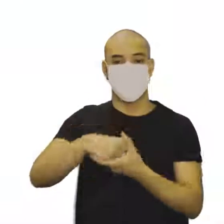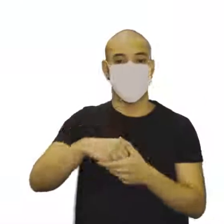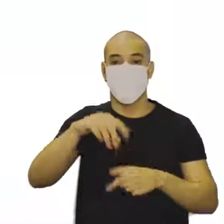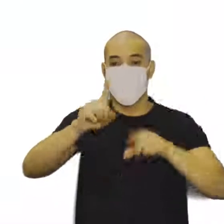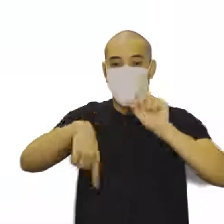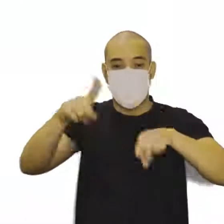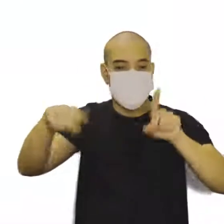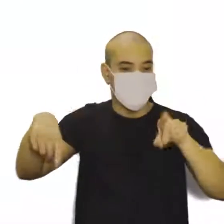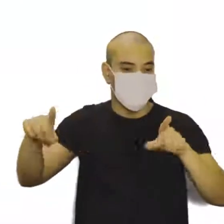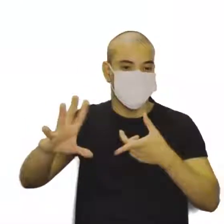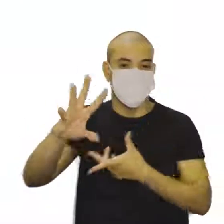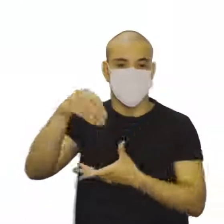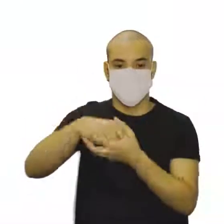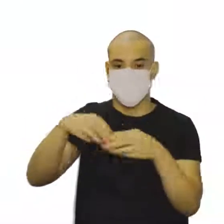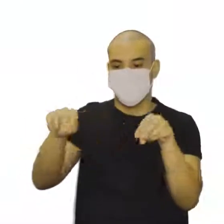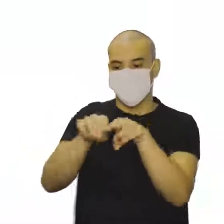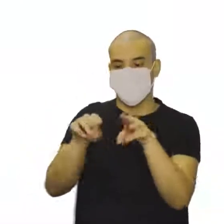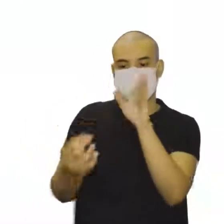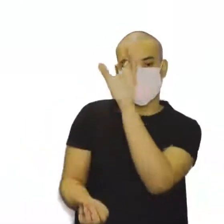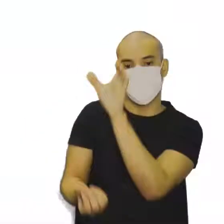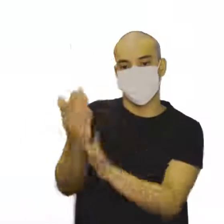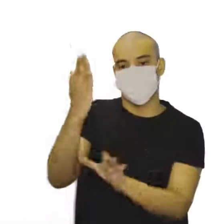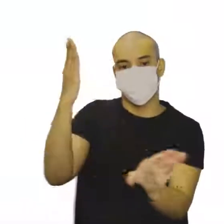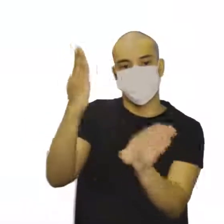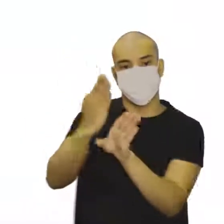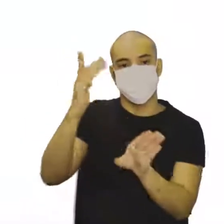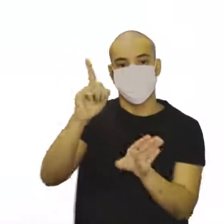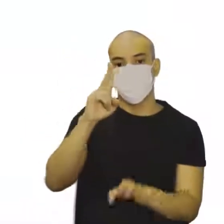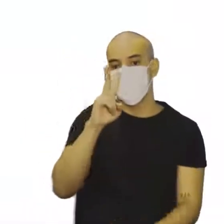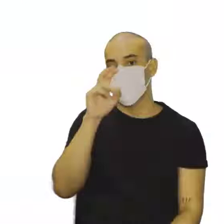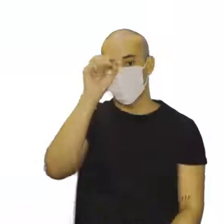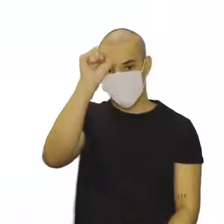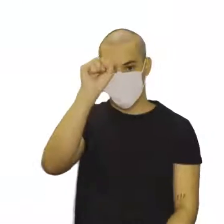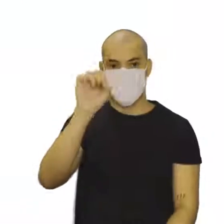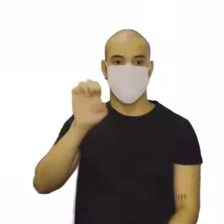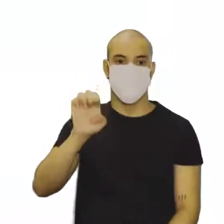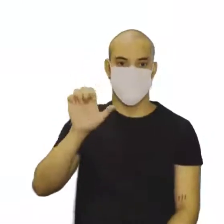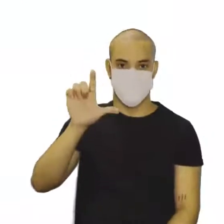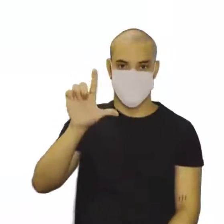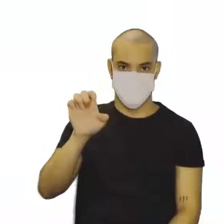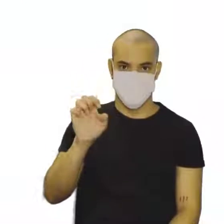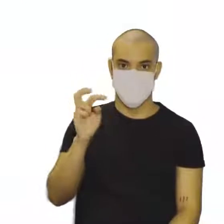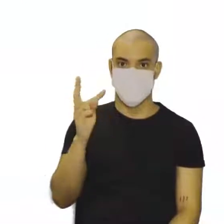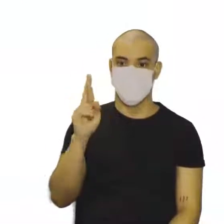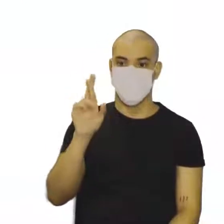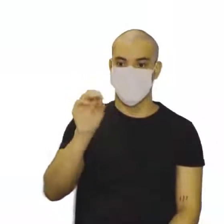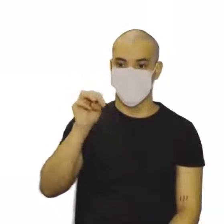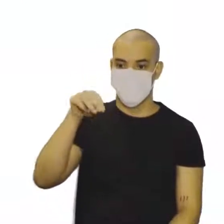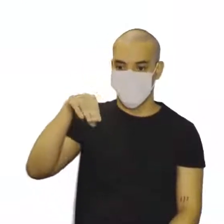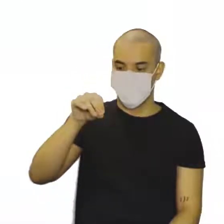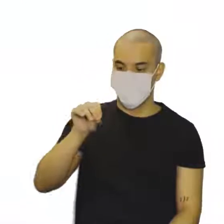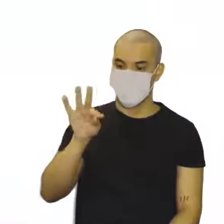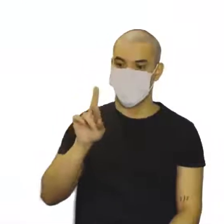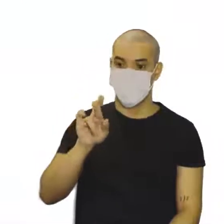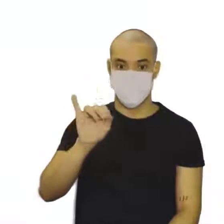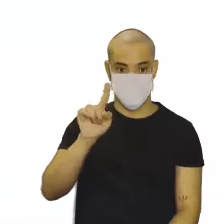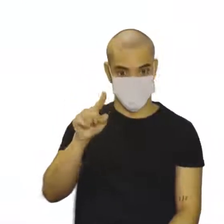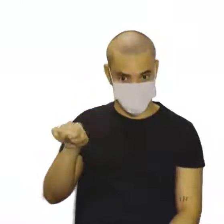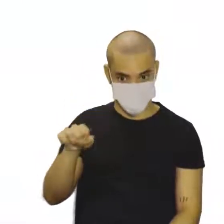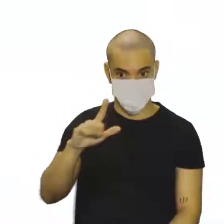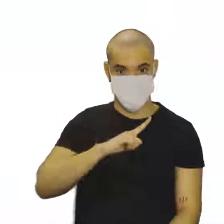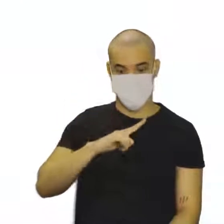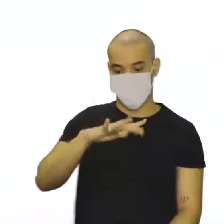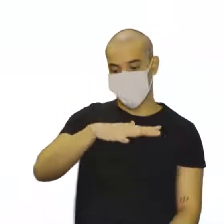magnética e que é criado aí entre os seus terminais uma força eletromotriz. Opa, então se eu tenho aí campo, eu